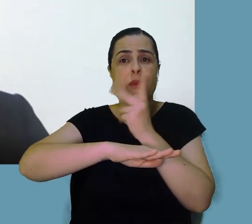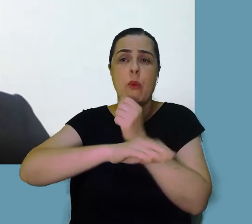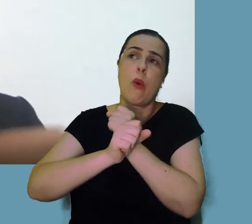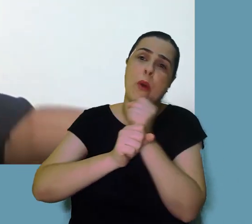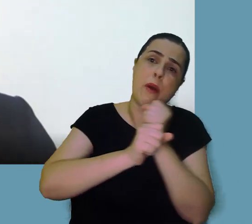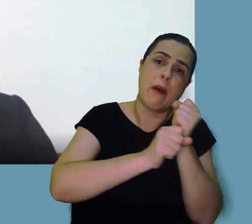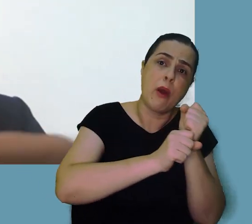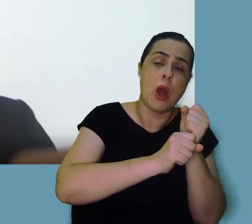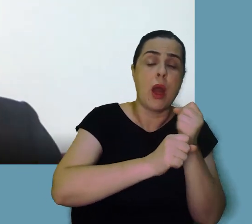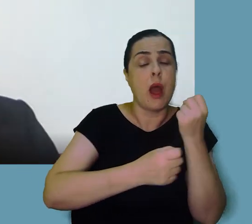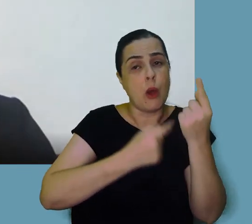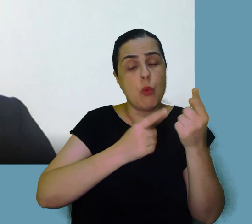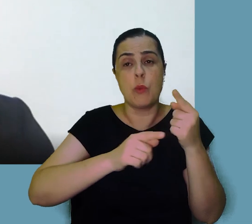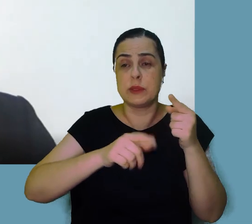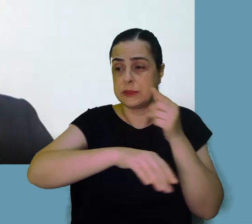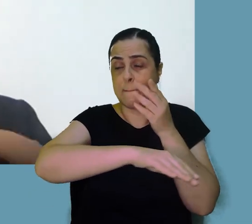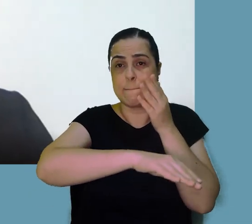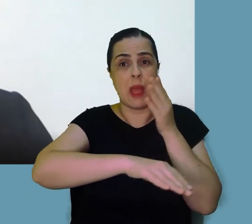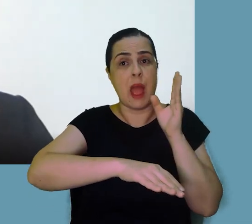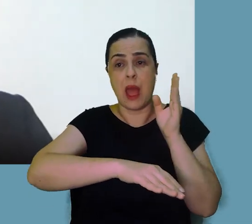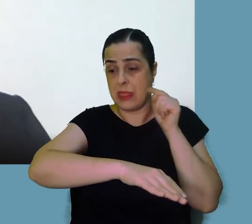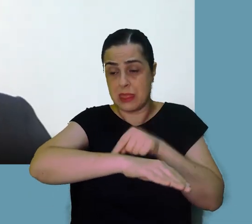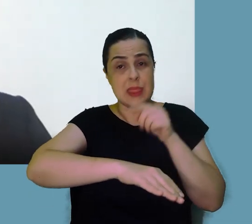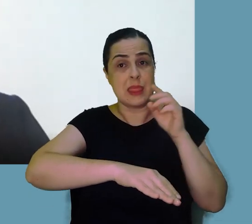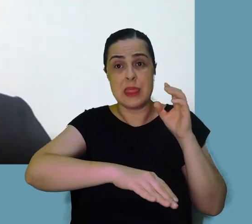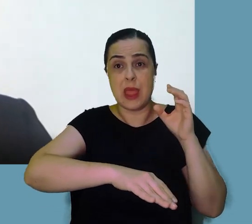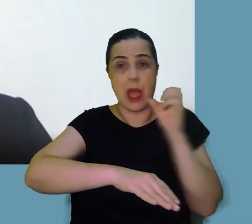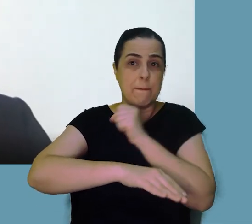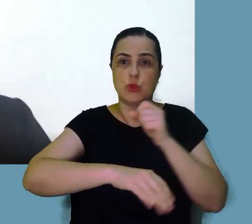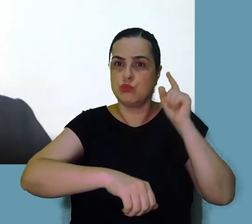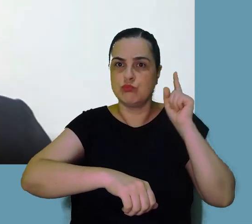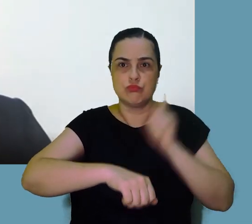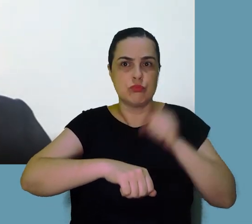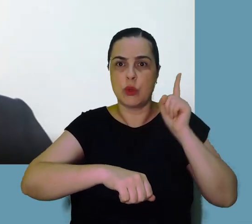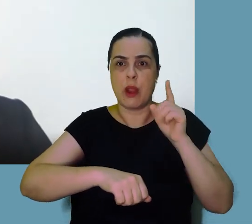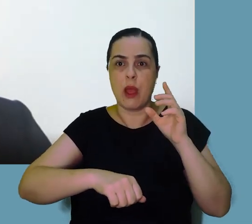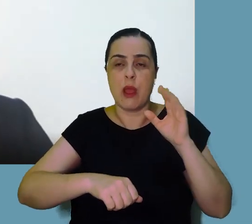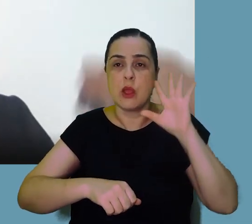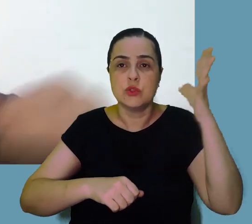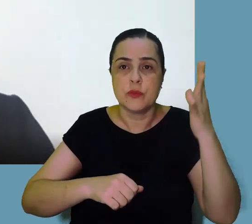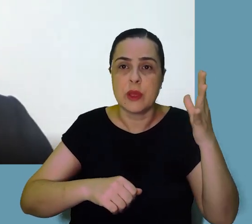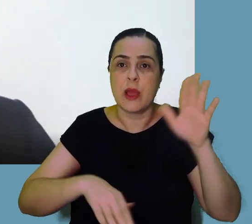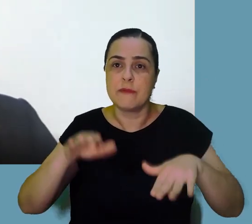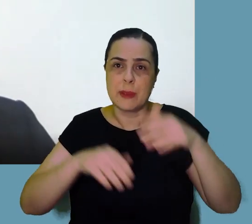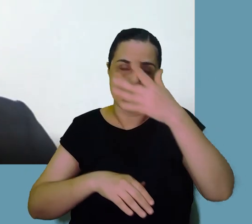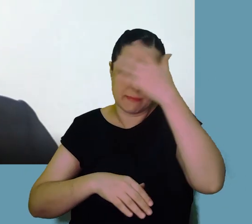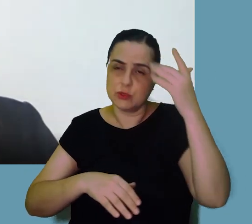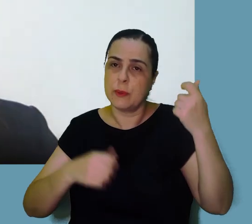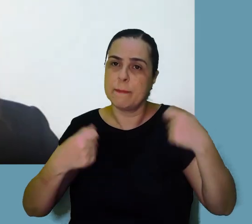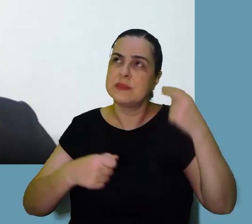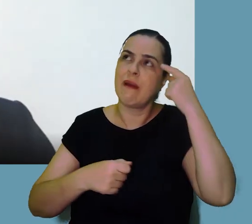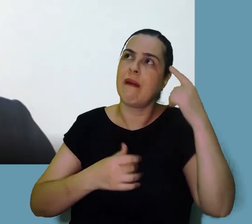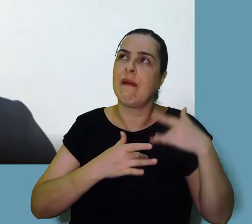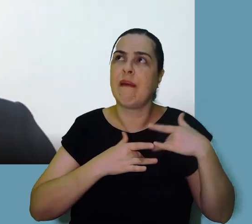Que é quando alguém fala, mas entregar cesta básica num contexto de projeto social é assistencialista. Mas as pessoas precisam comer hoje, né?